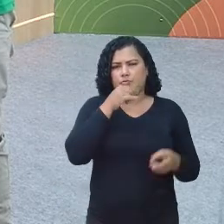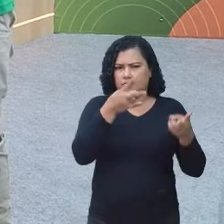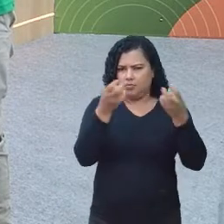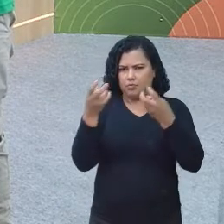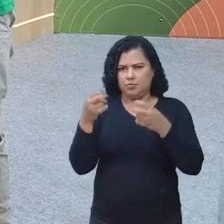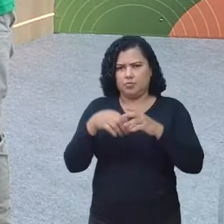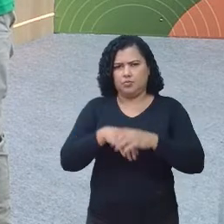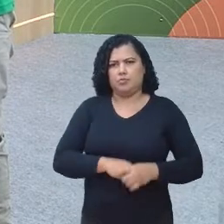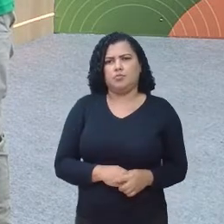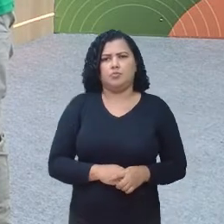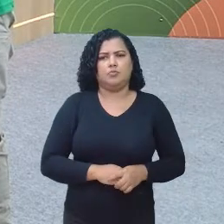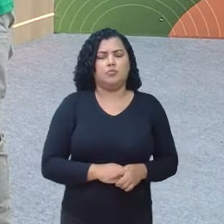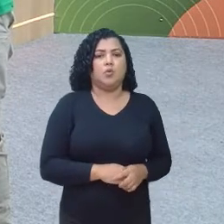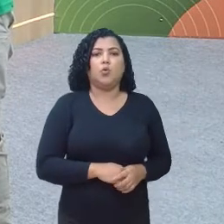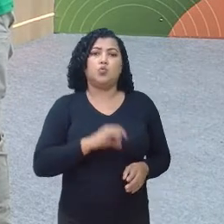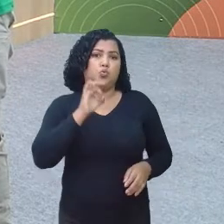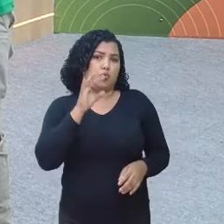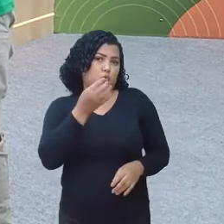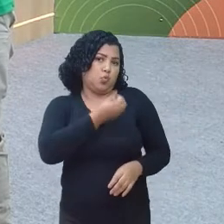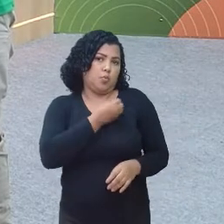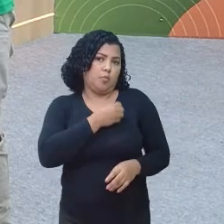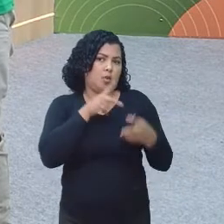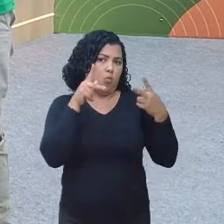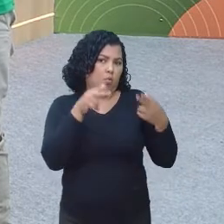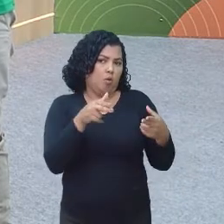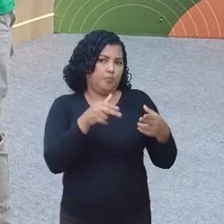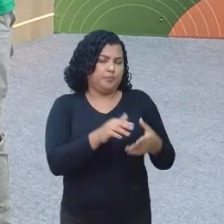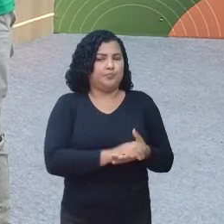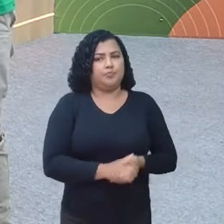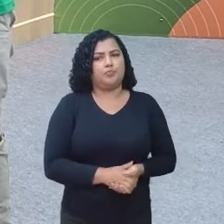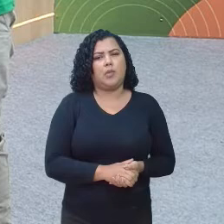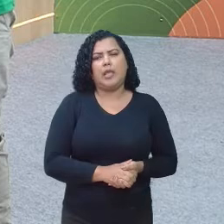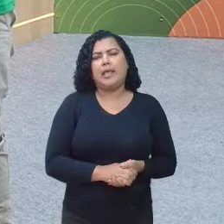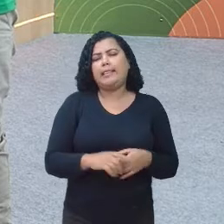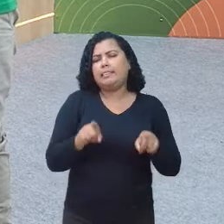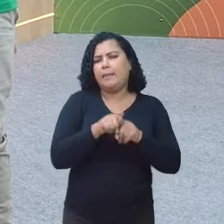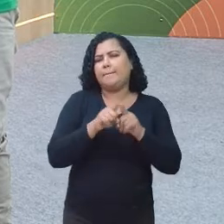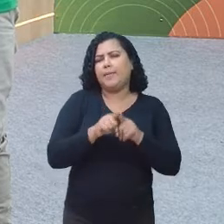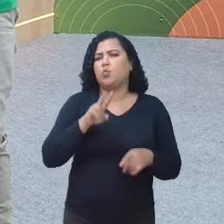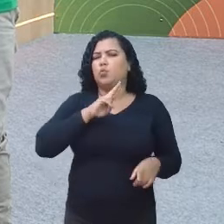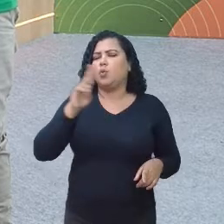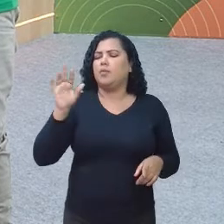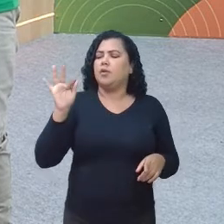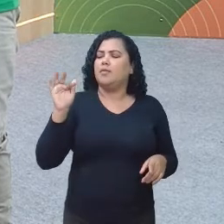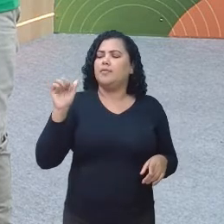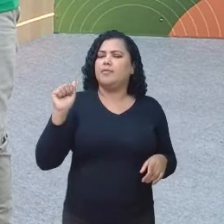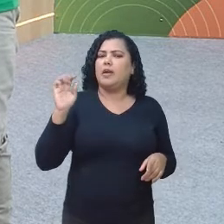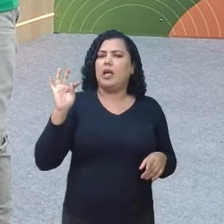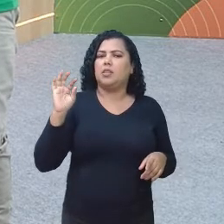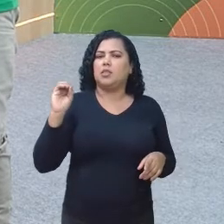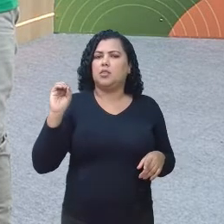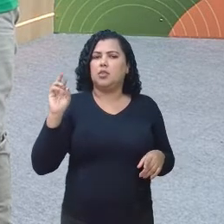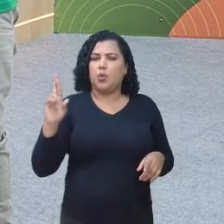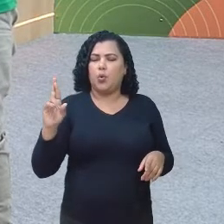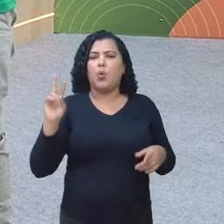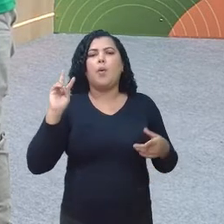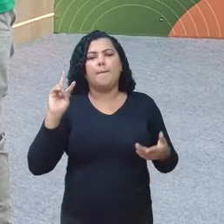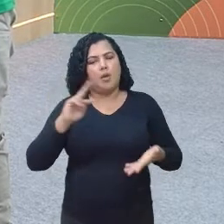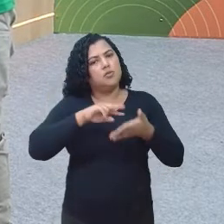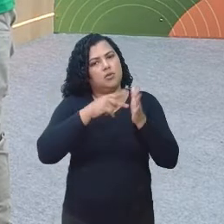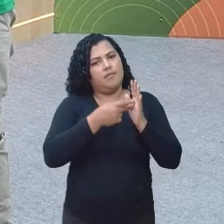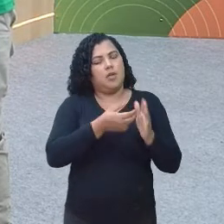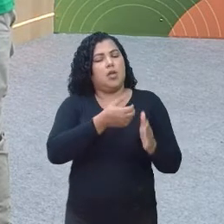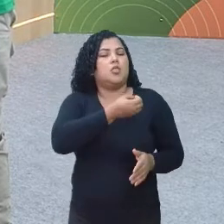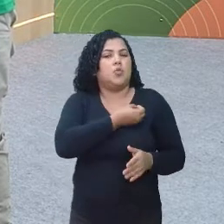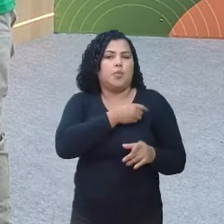quando a gente tem só fatores iguais, lembra que eu falei anteriormente que o número de vezes que algo está se repetindo é